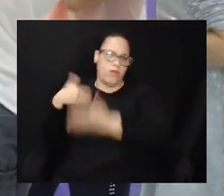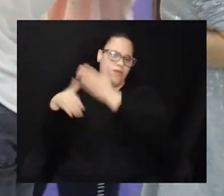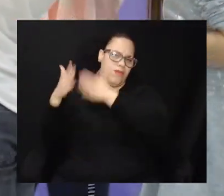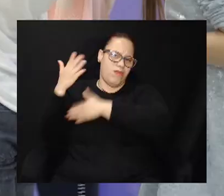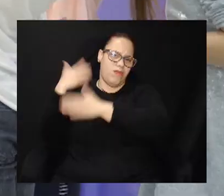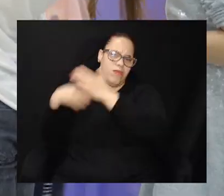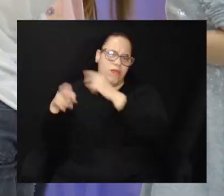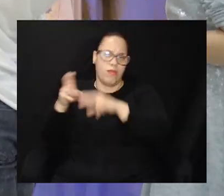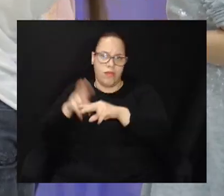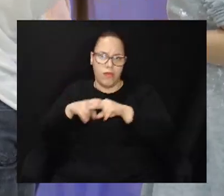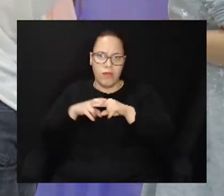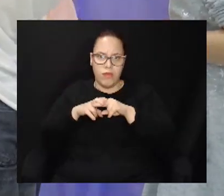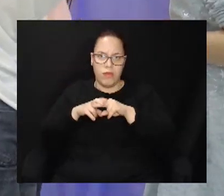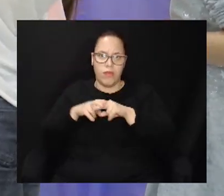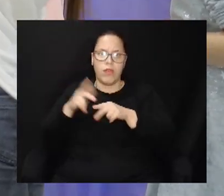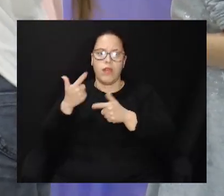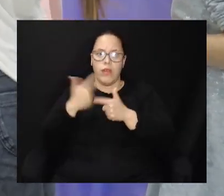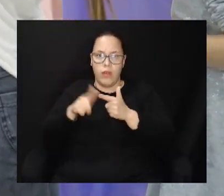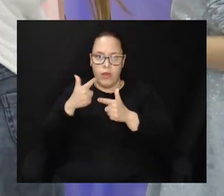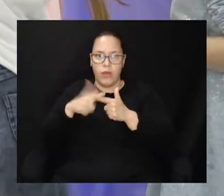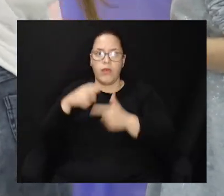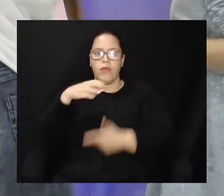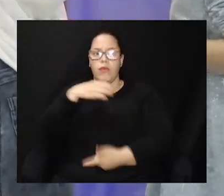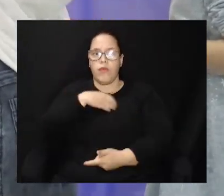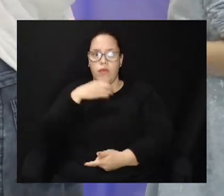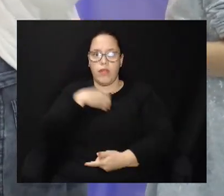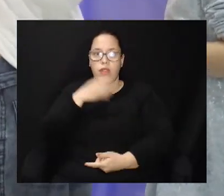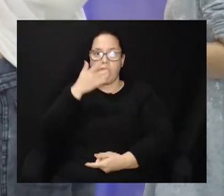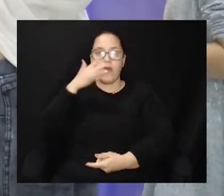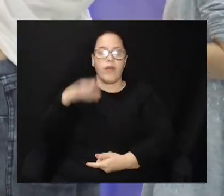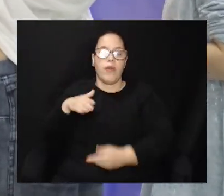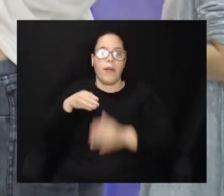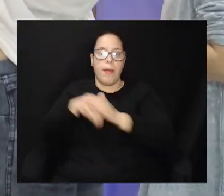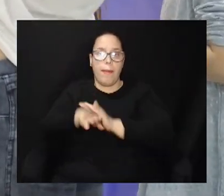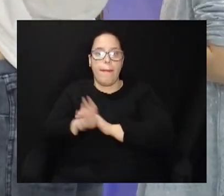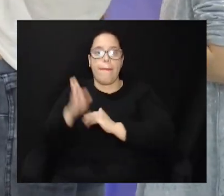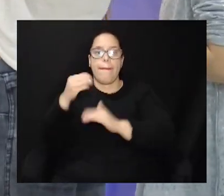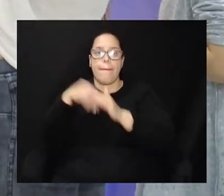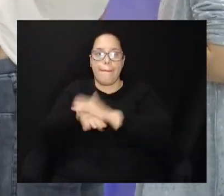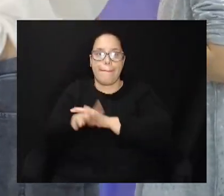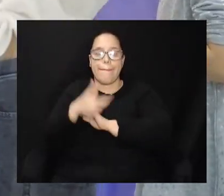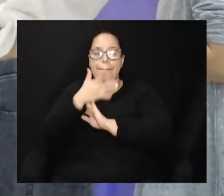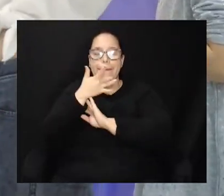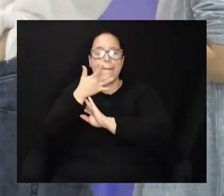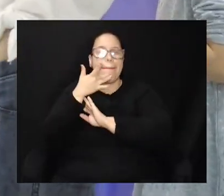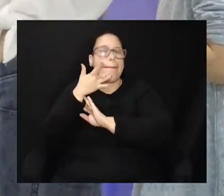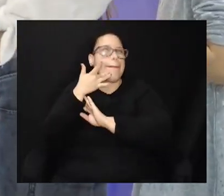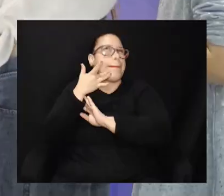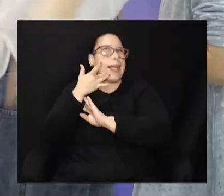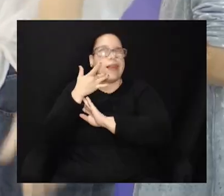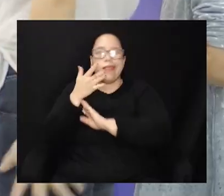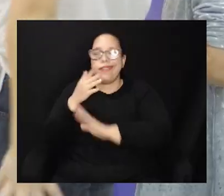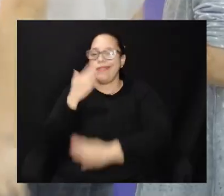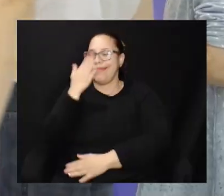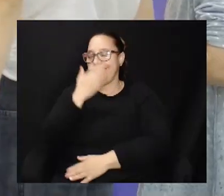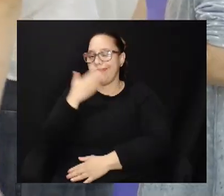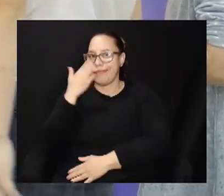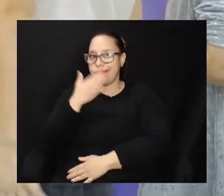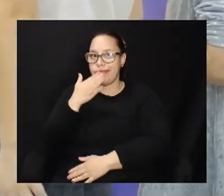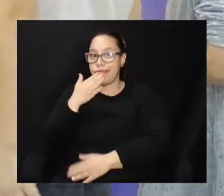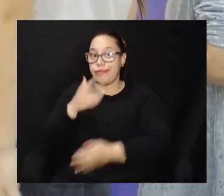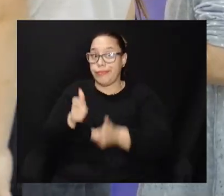é um problema no sentido de as crianças realmente se acostumarem, terem esse paladar muito voltado para o doce, né? Essa polarização do